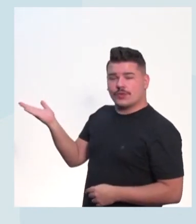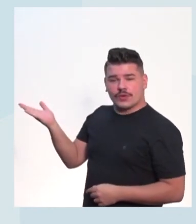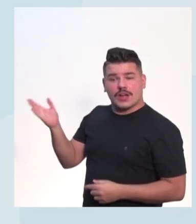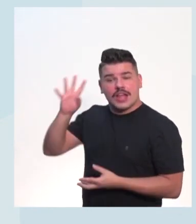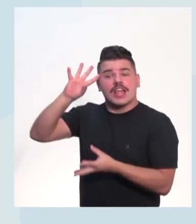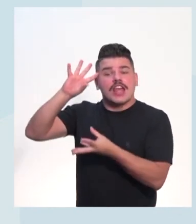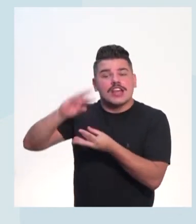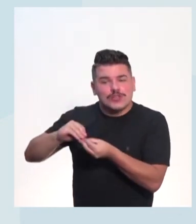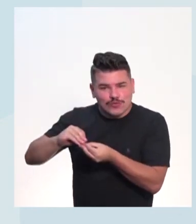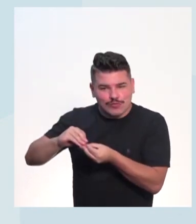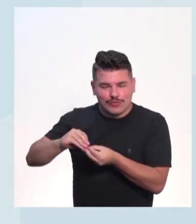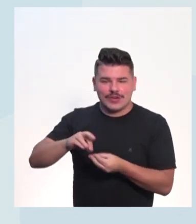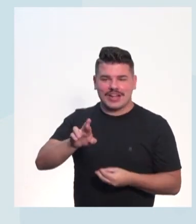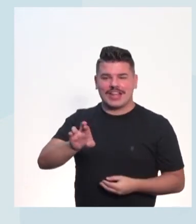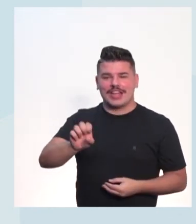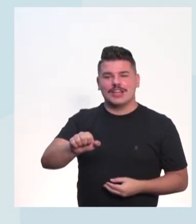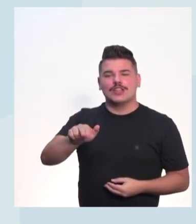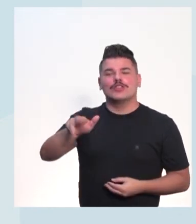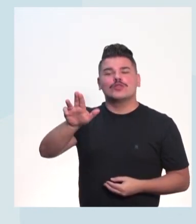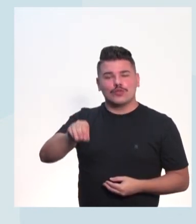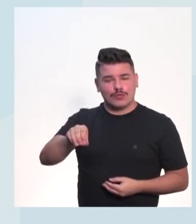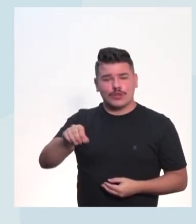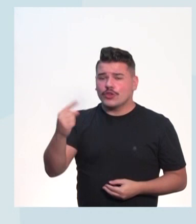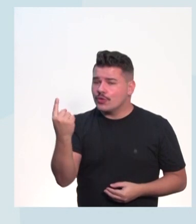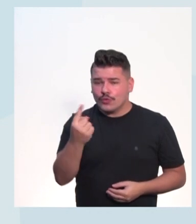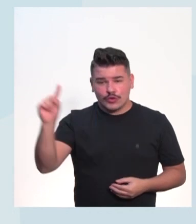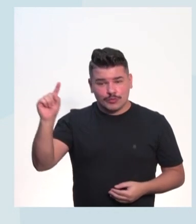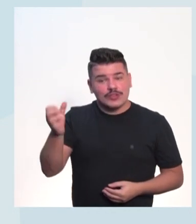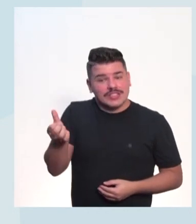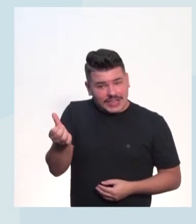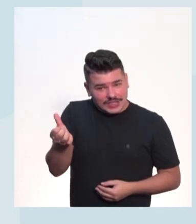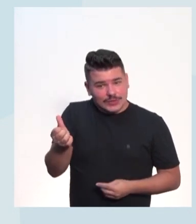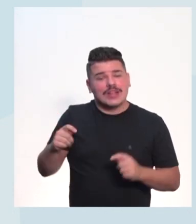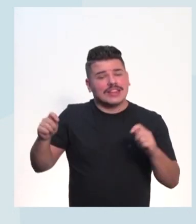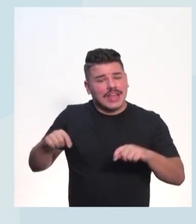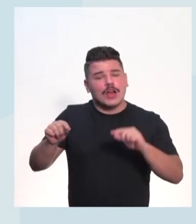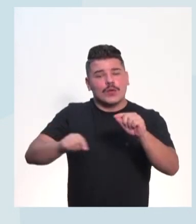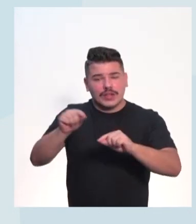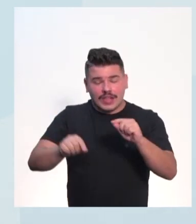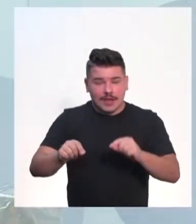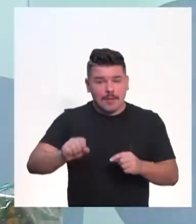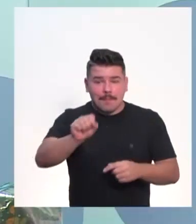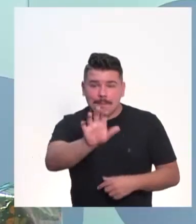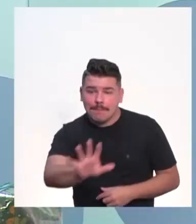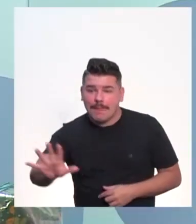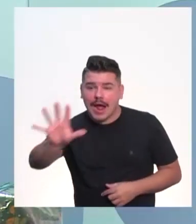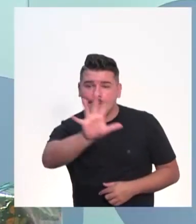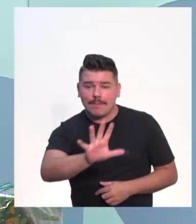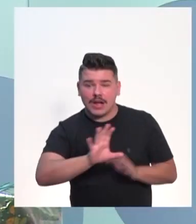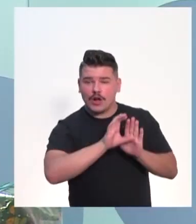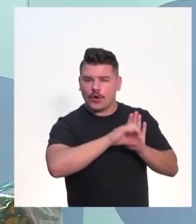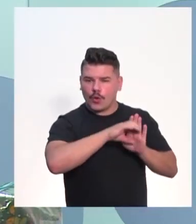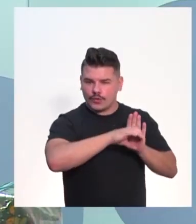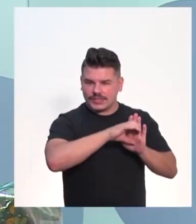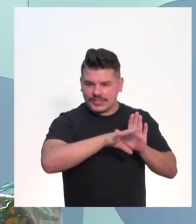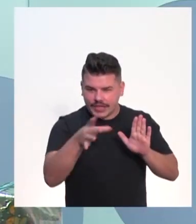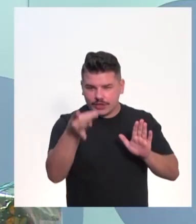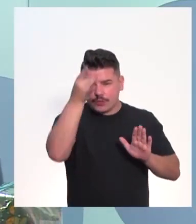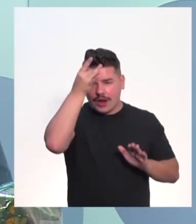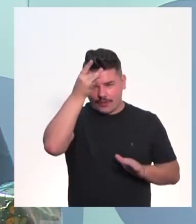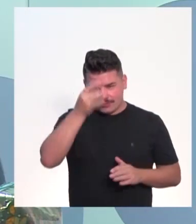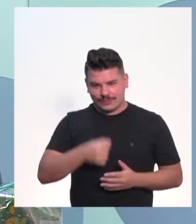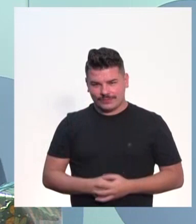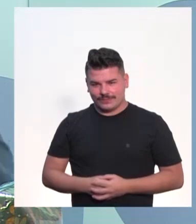mundo domina, né, razoavelmente bem. E, por último, a gente pode trabalhar com mapas conceituais.